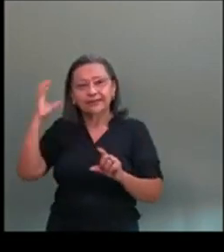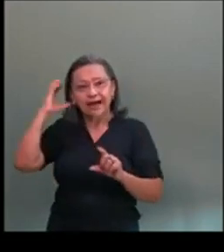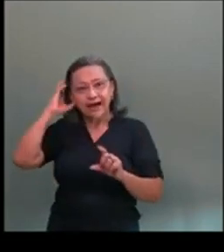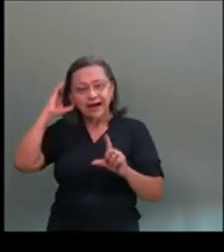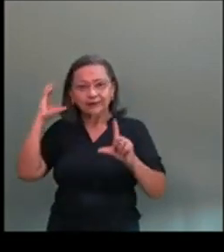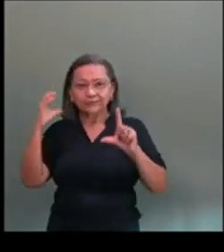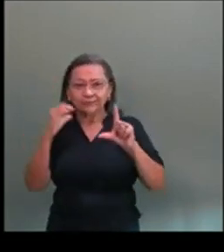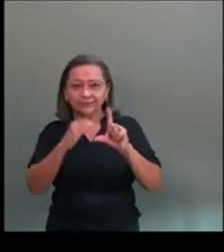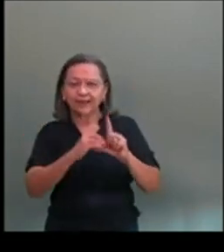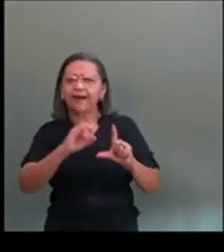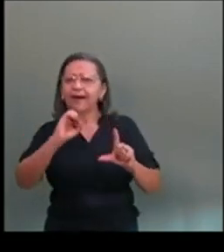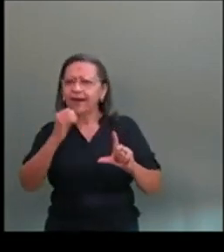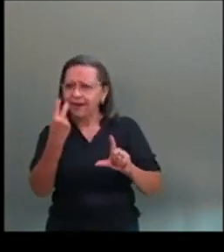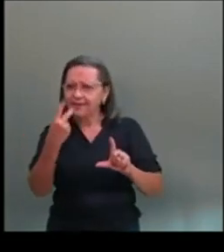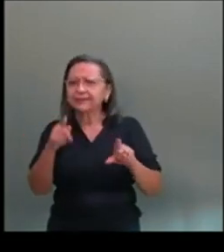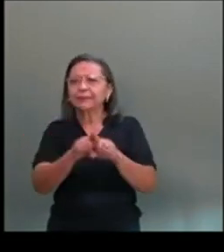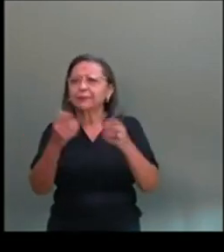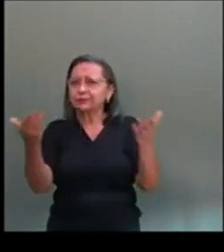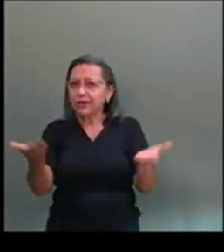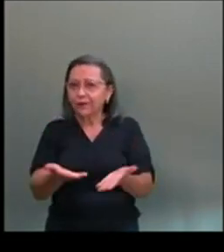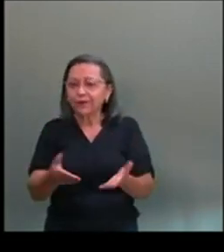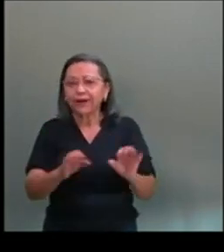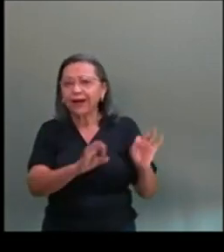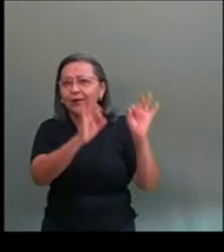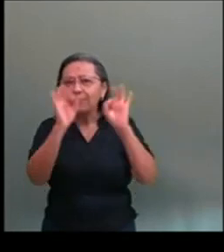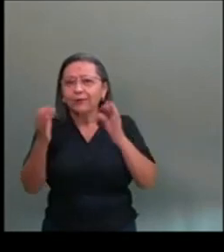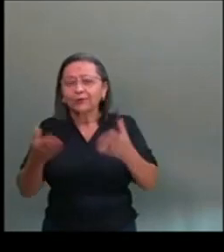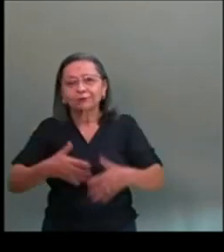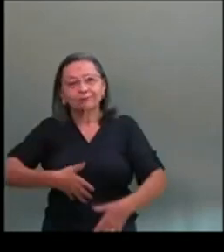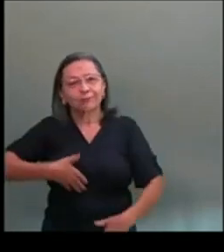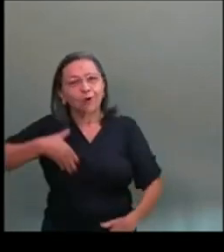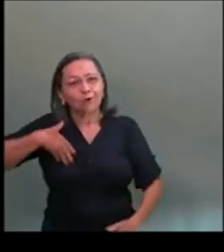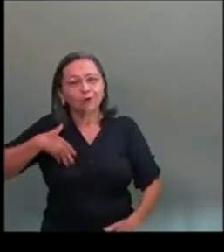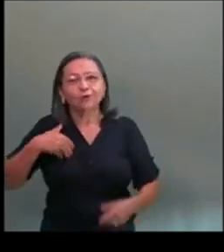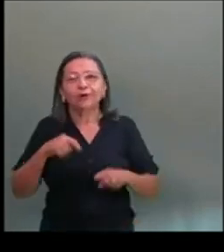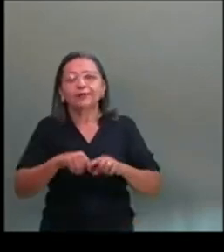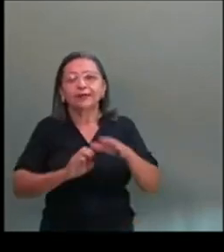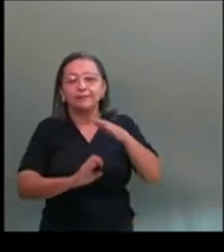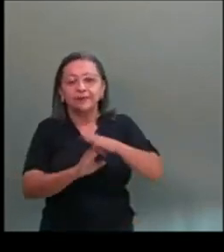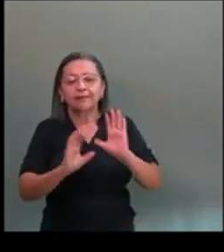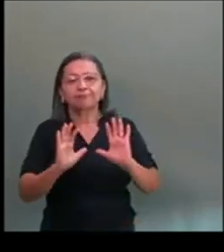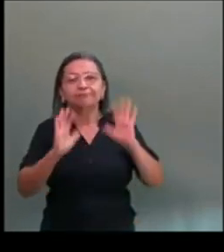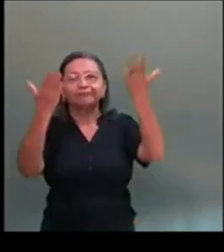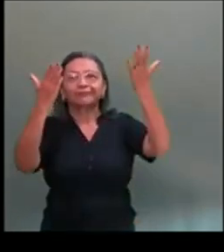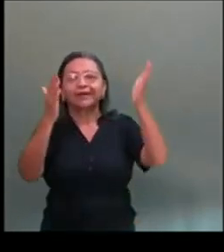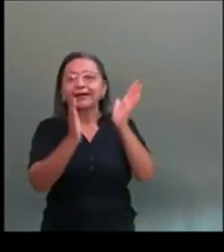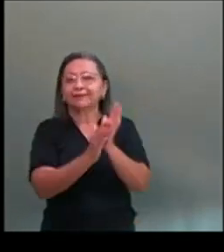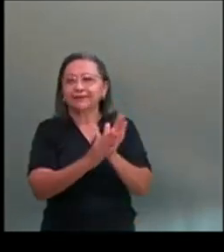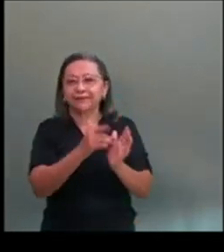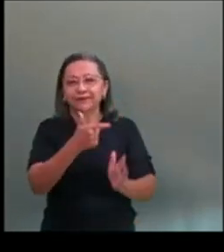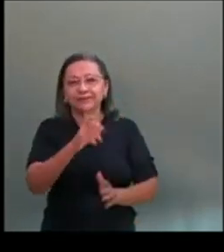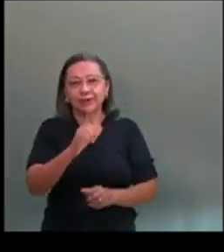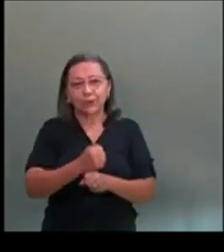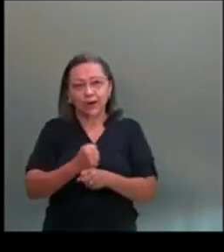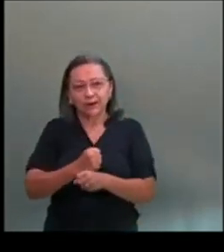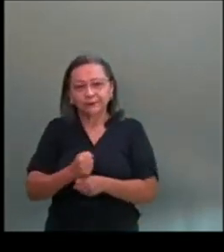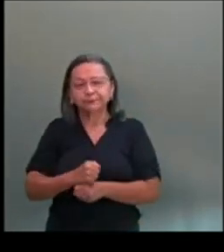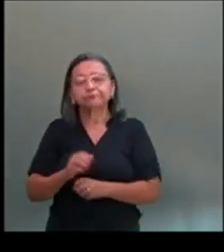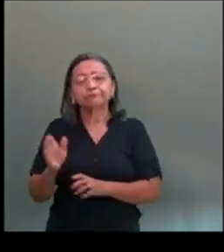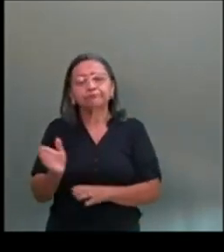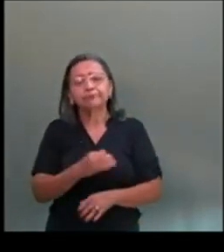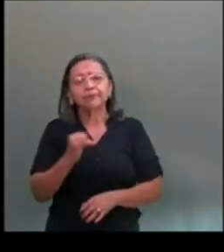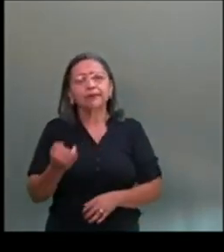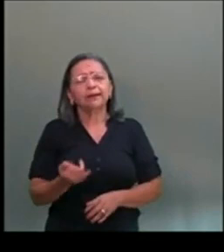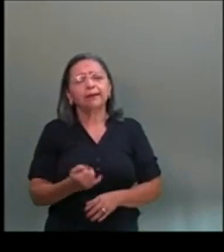ex e atuais, que nos acompanham hoje e, com muito orgulho, eu tenho certeza, comemoram esse aniversário de 25 anos. Bem, antes de